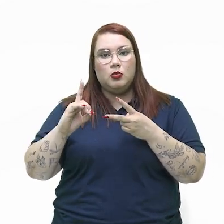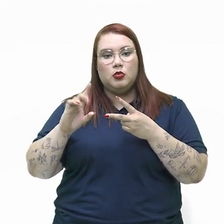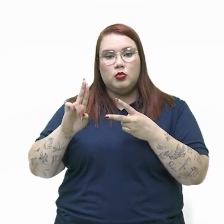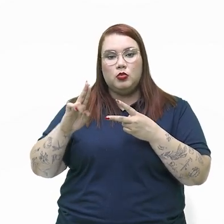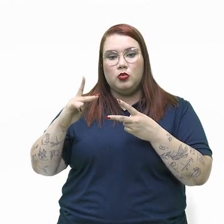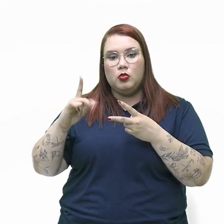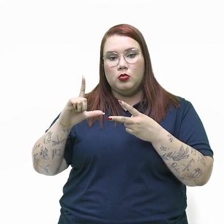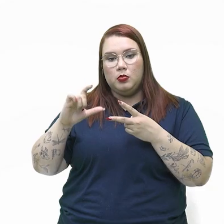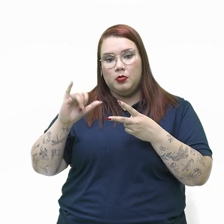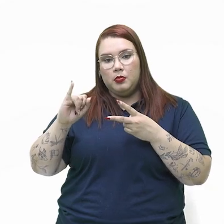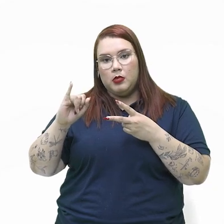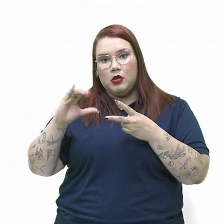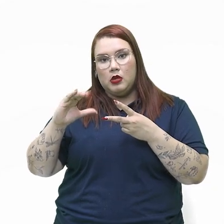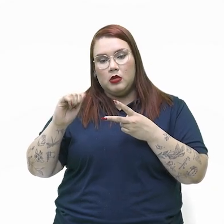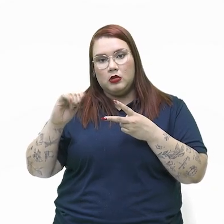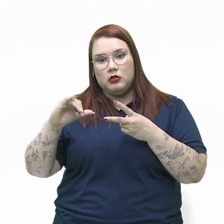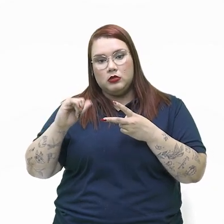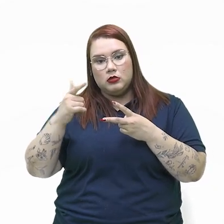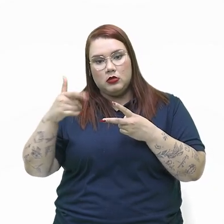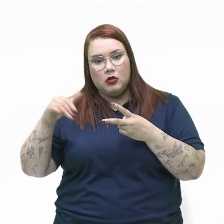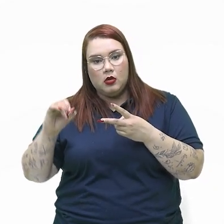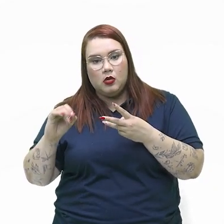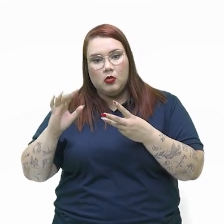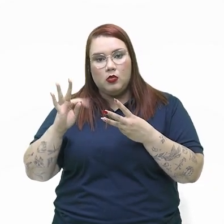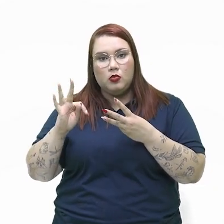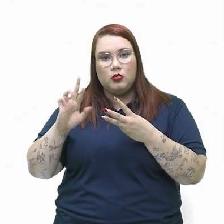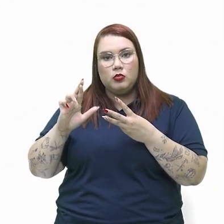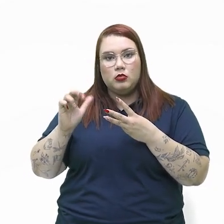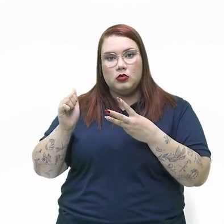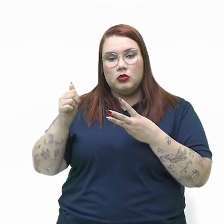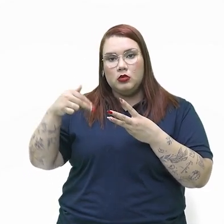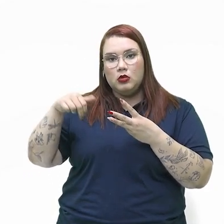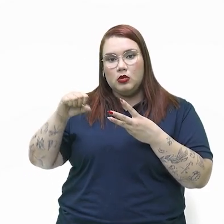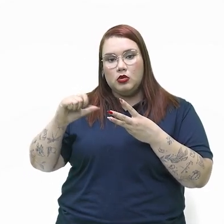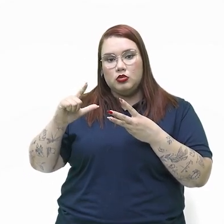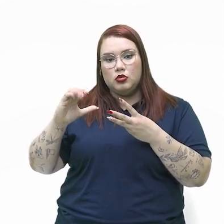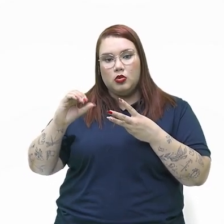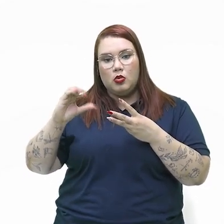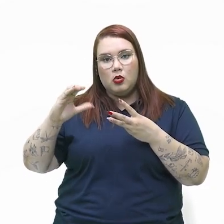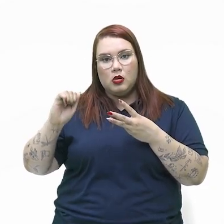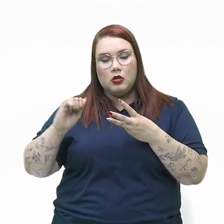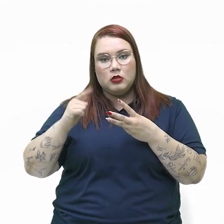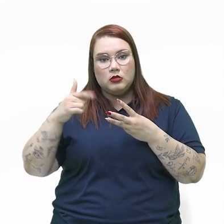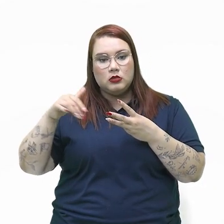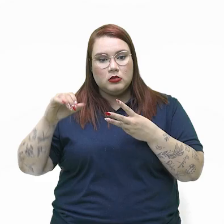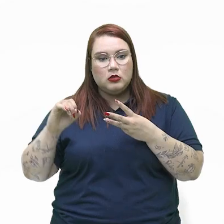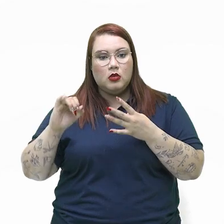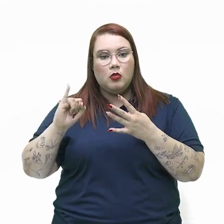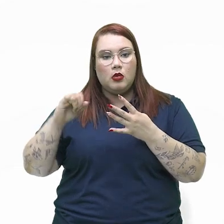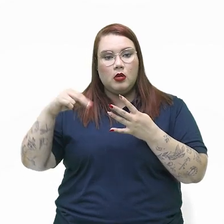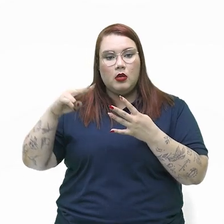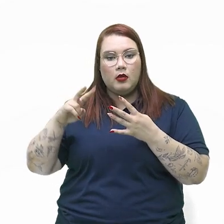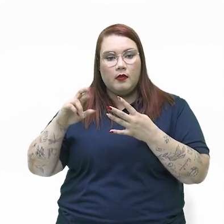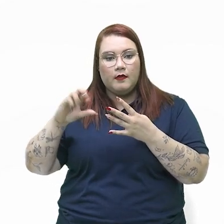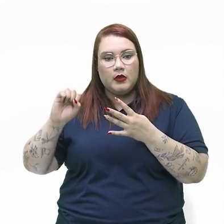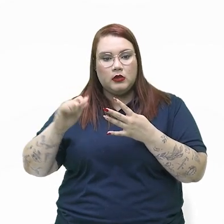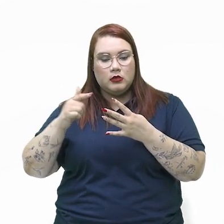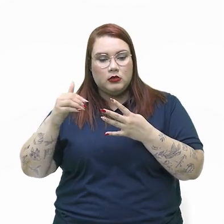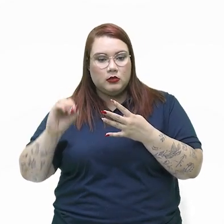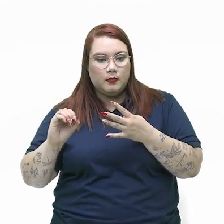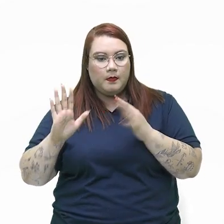ou translocação ou até inversão visível. E os cromossomos homólogos, eles são